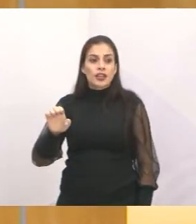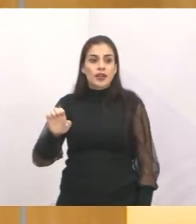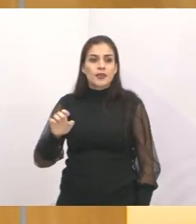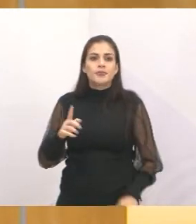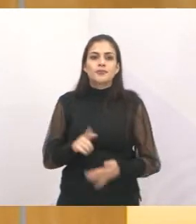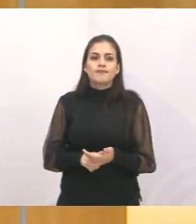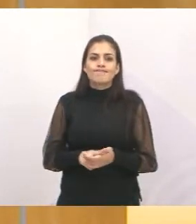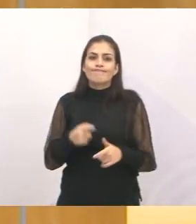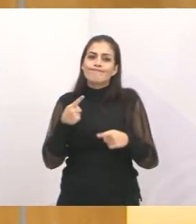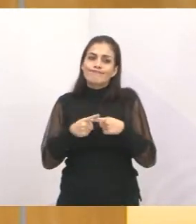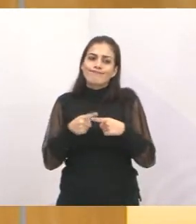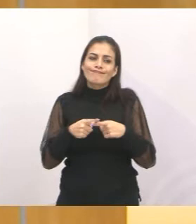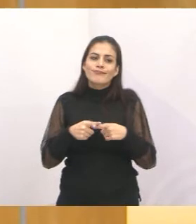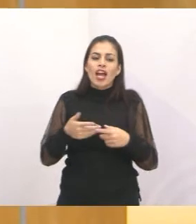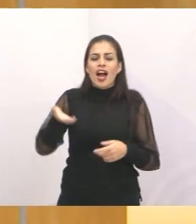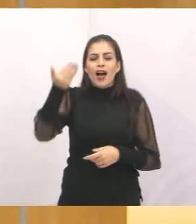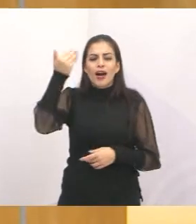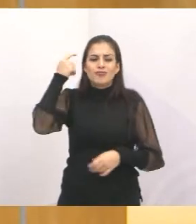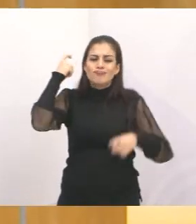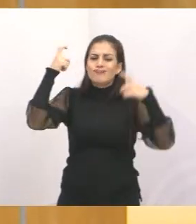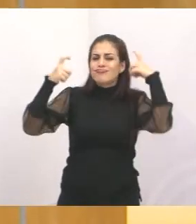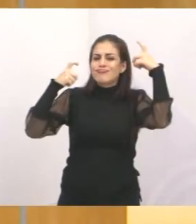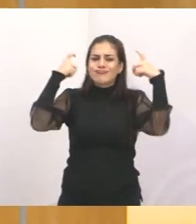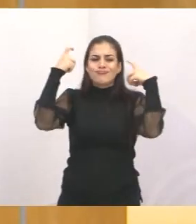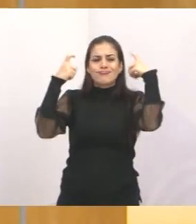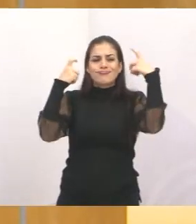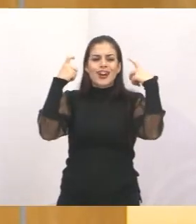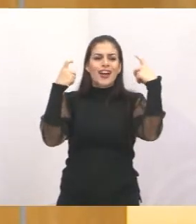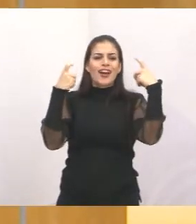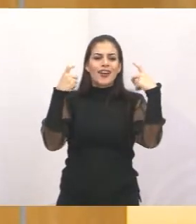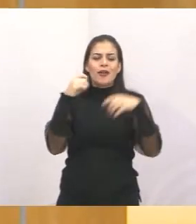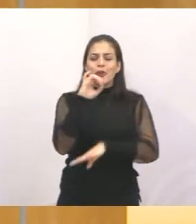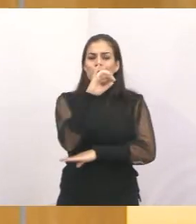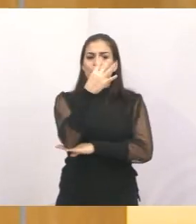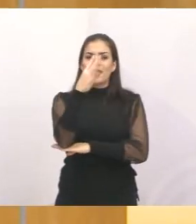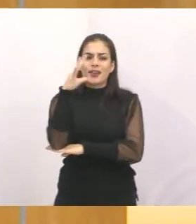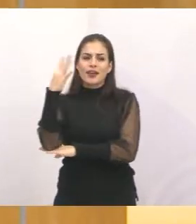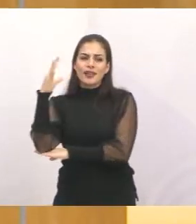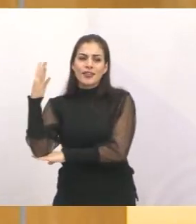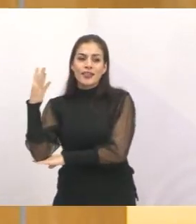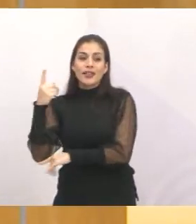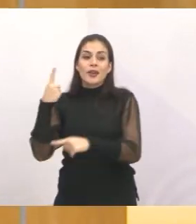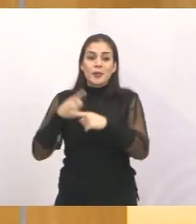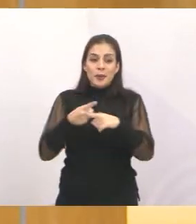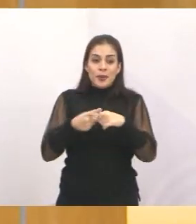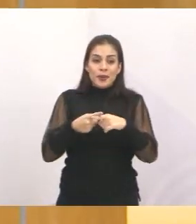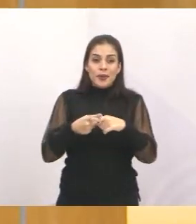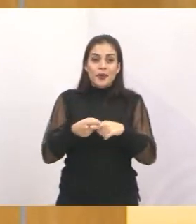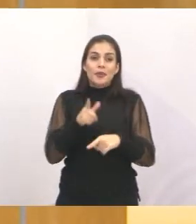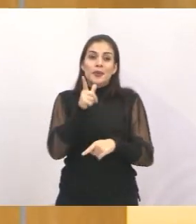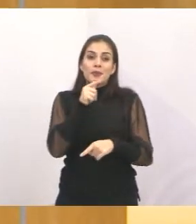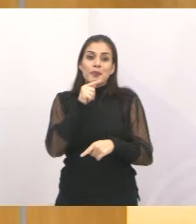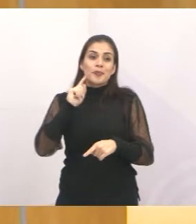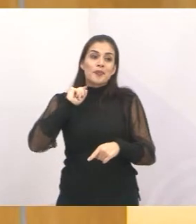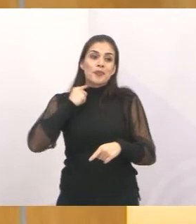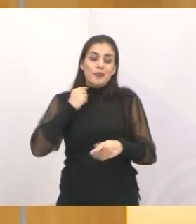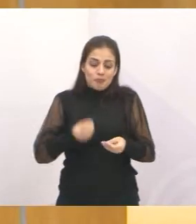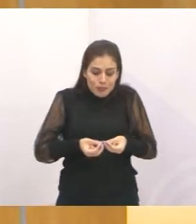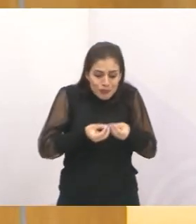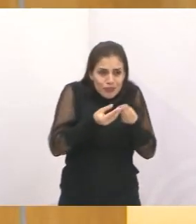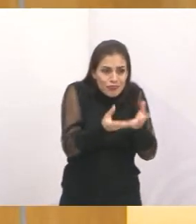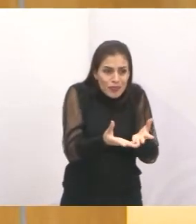com o meio ambiente, que a gente é capaz de jogar o esgoto que a gente produz no lugar onde a gente pode extrair a água para